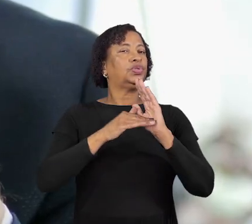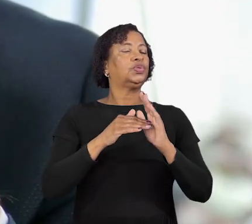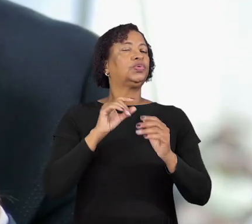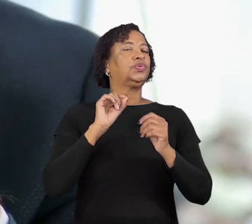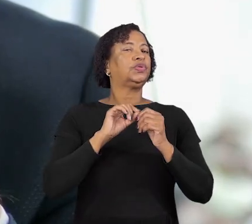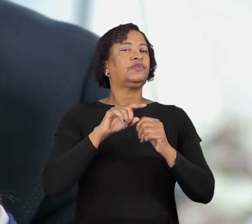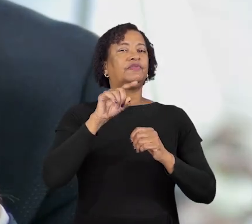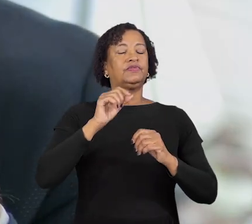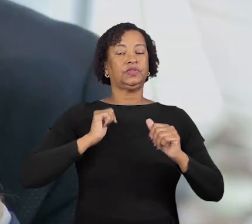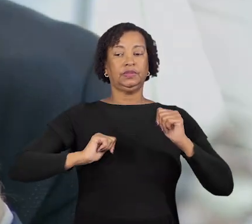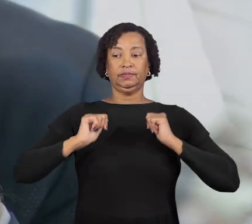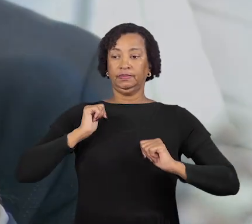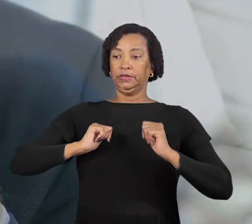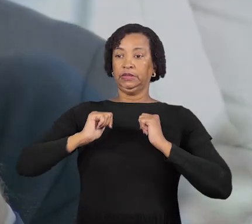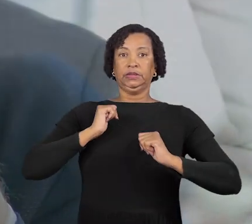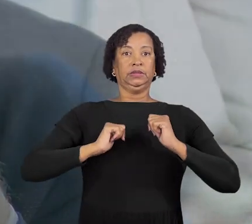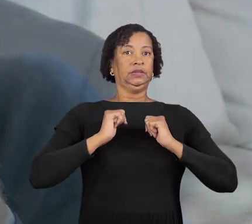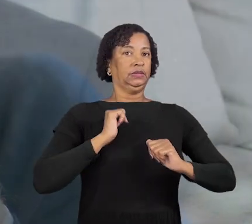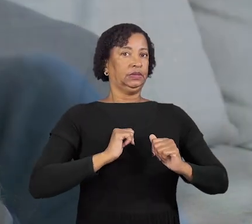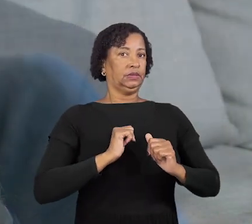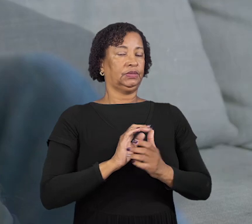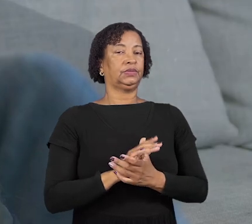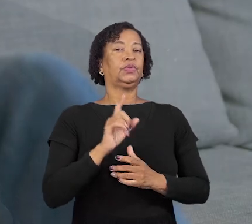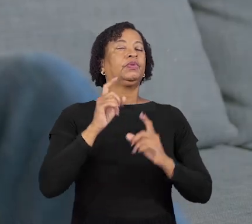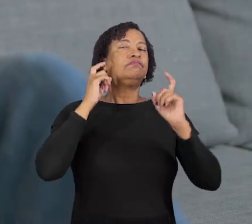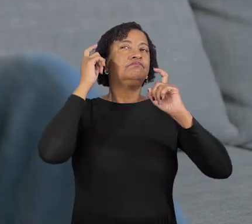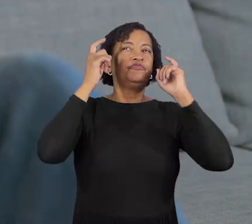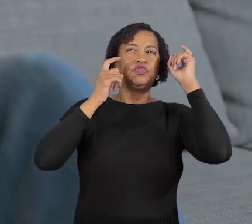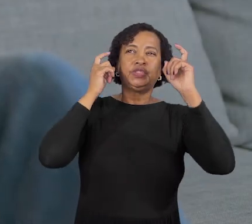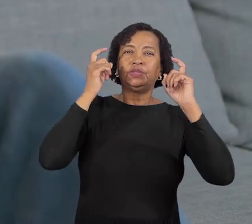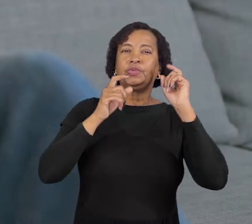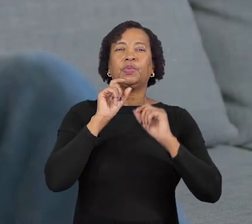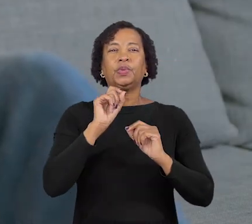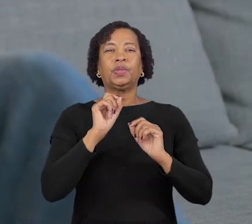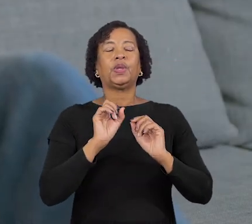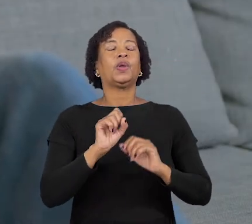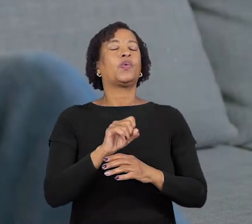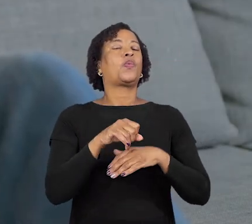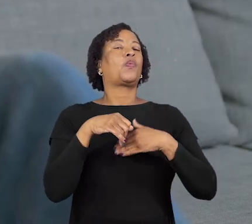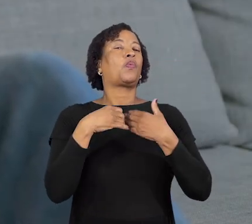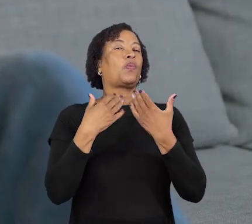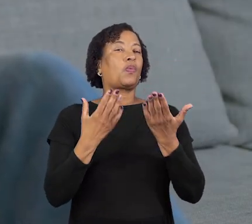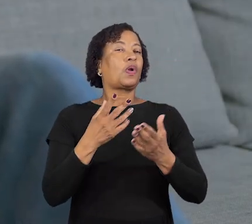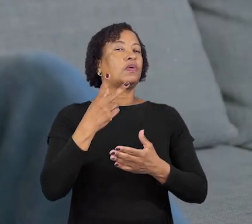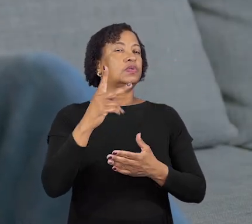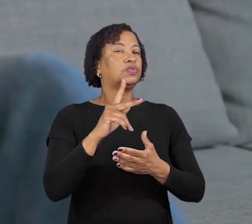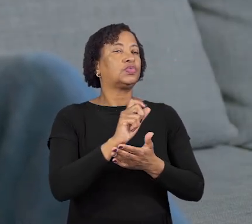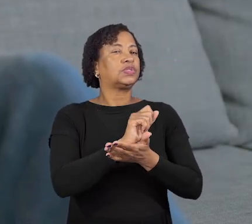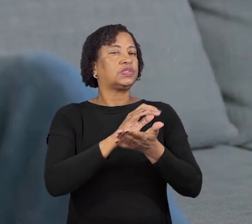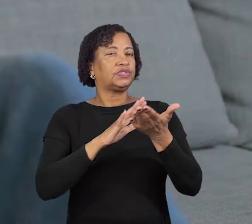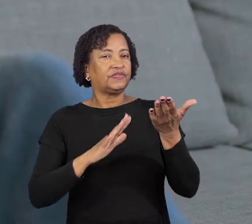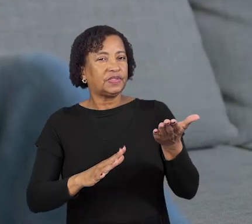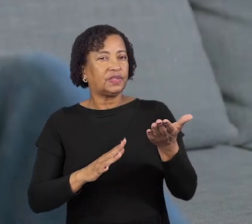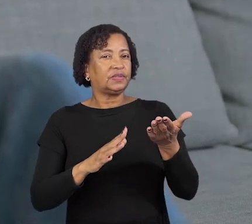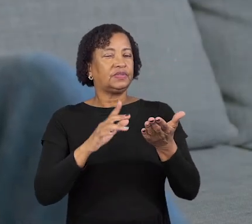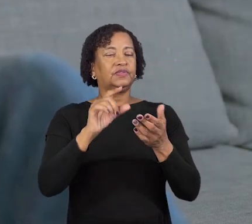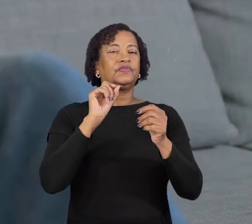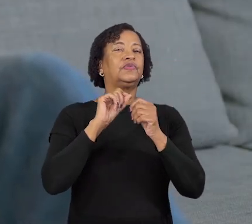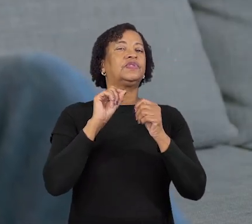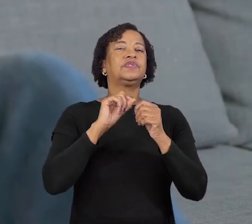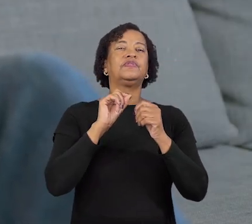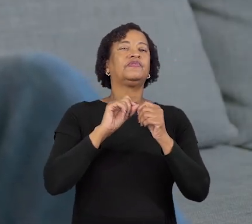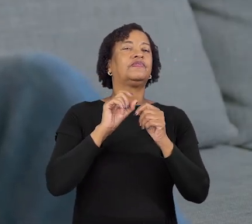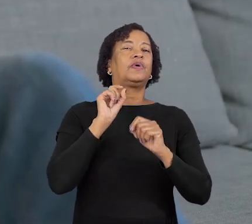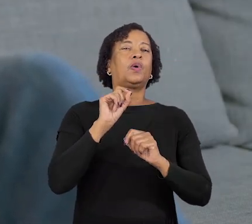O que faz você ficar ansioso? Com o que você se preocupa? Quais são suas atividades? O que você